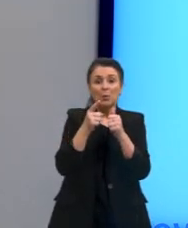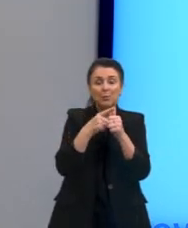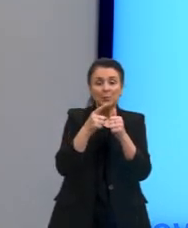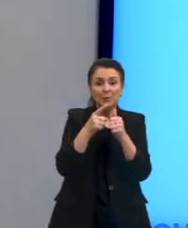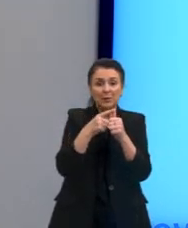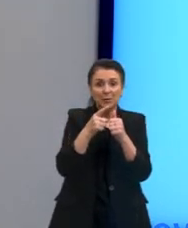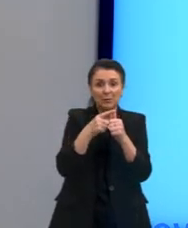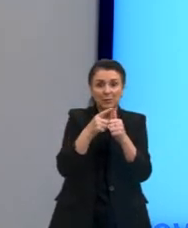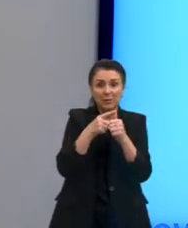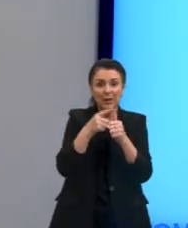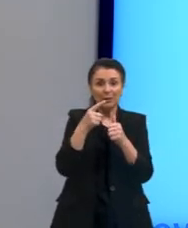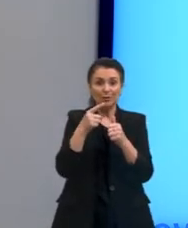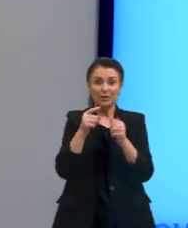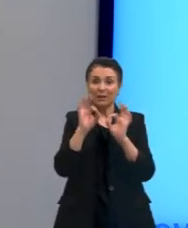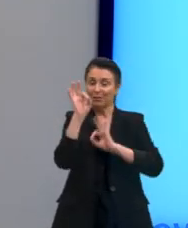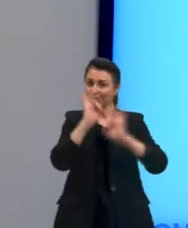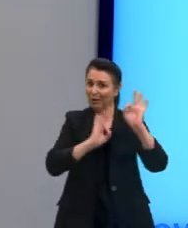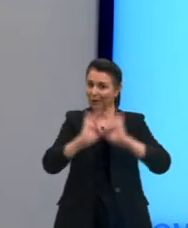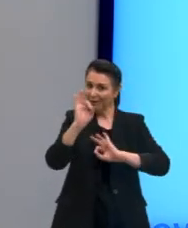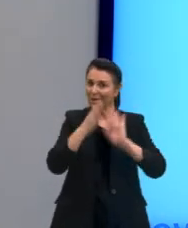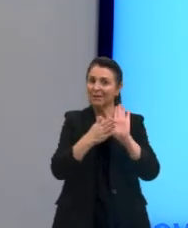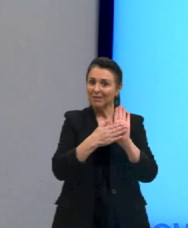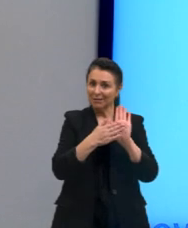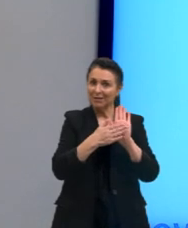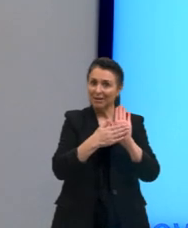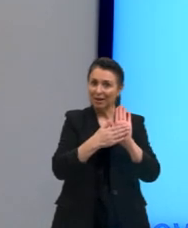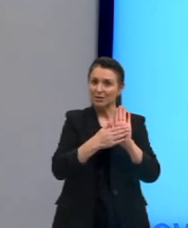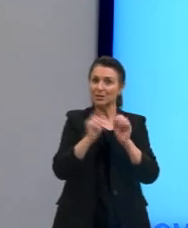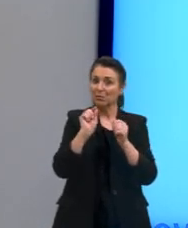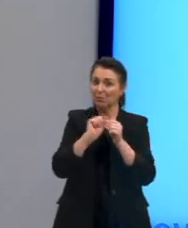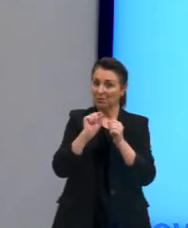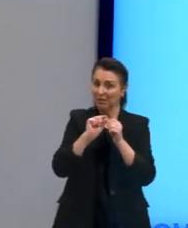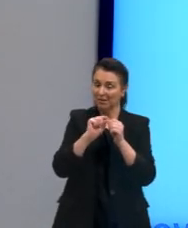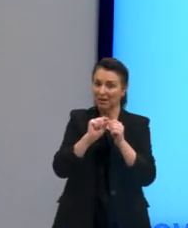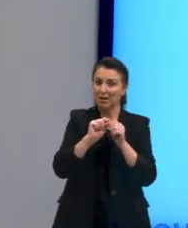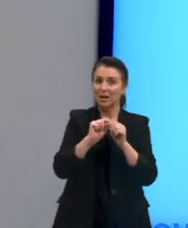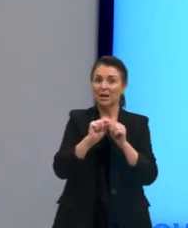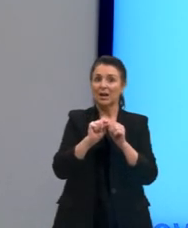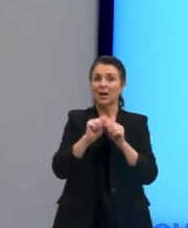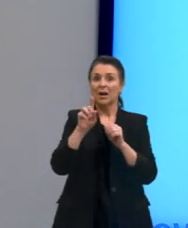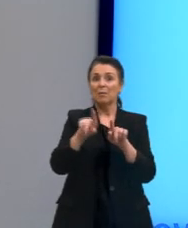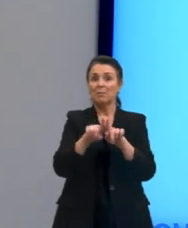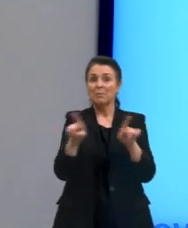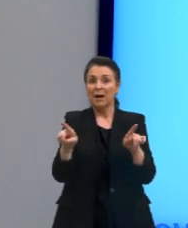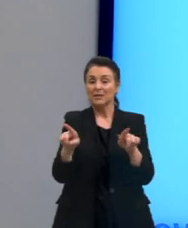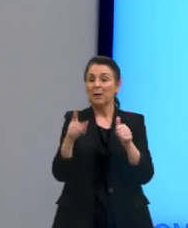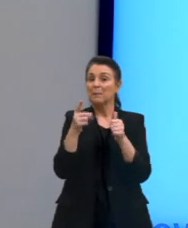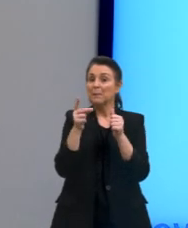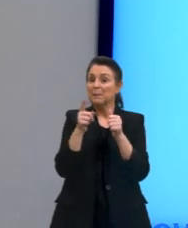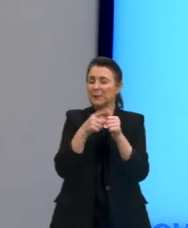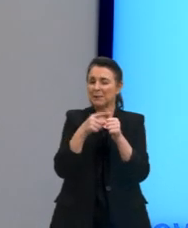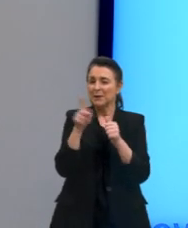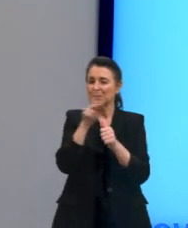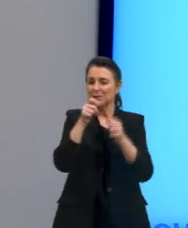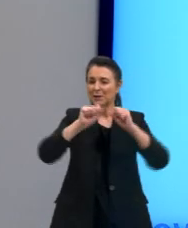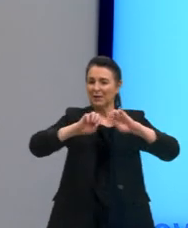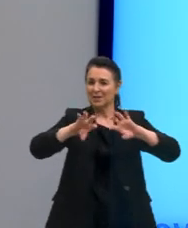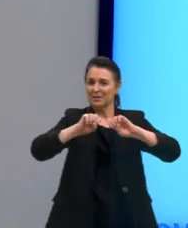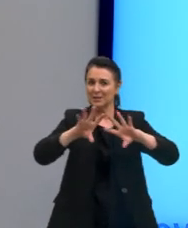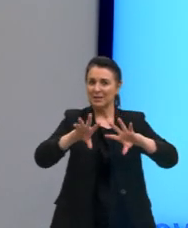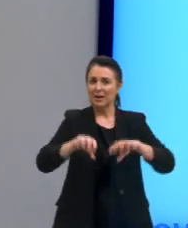trouxe as contas Preparadas né previamente feitas Tá mas vamos resolver pelo menos a primeira de um só pra gente entender